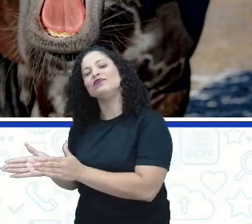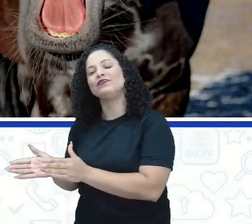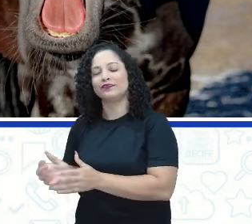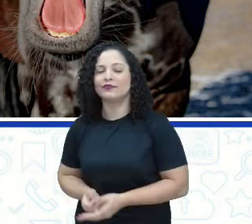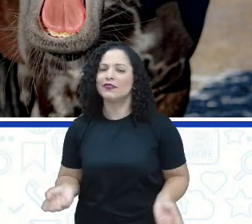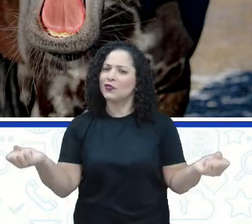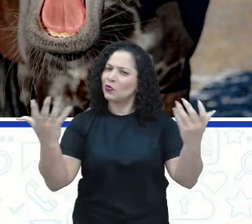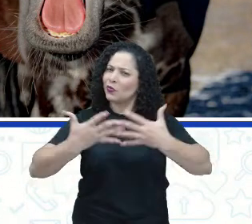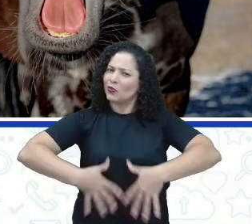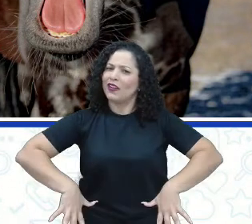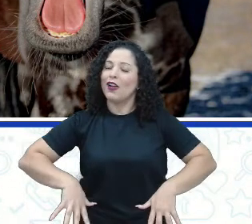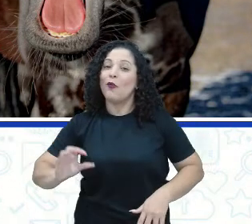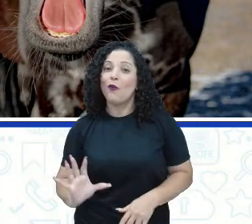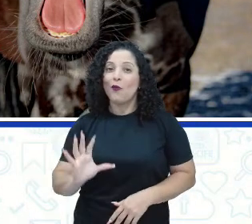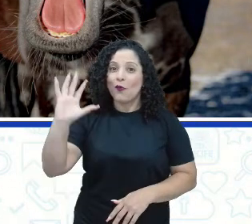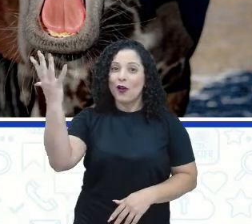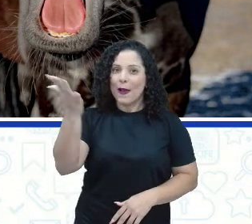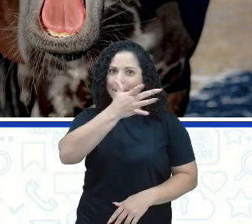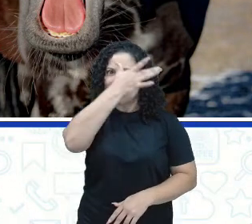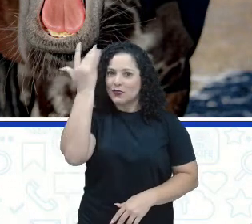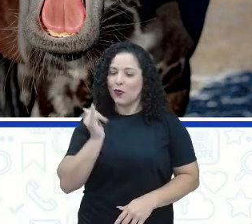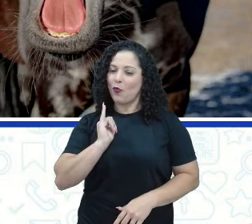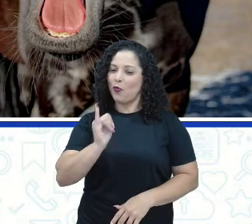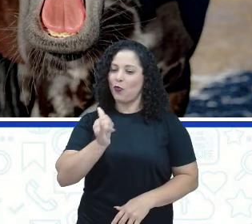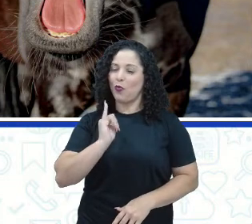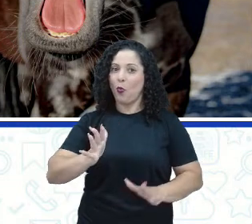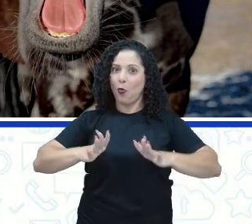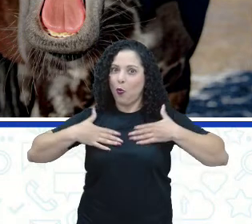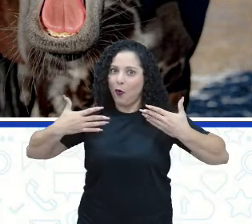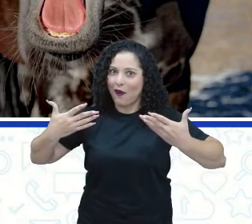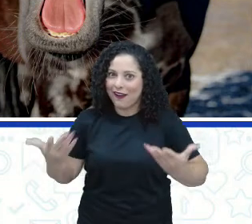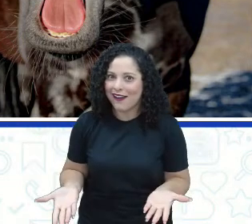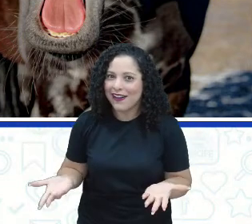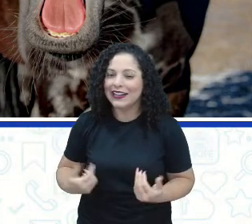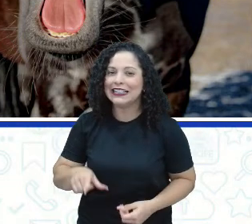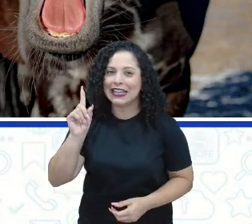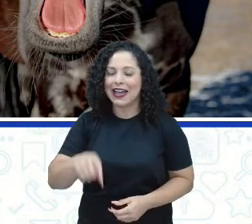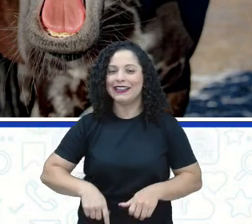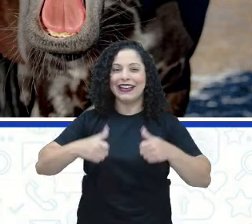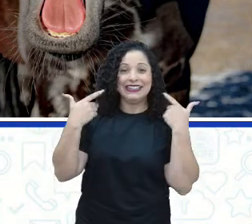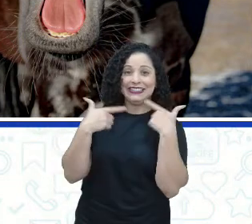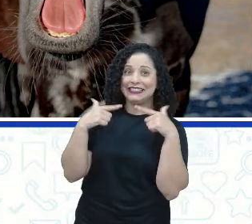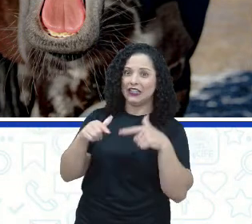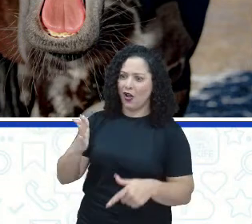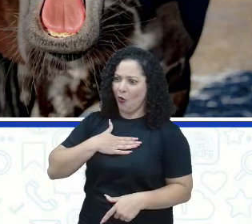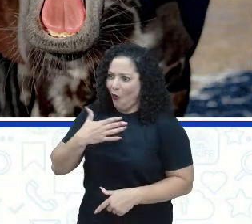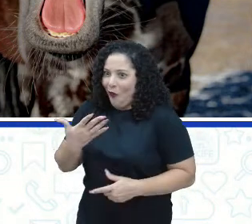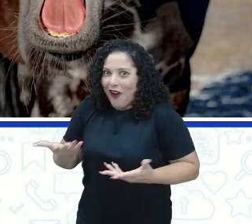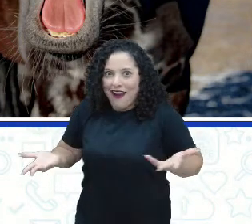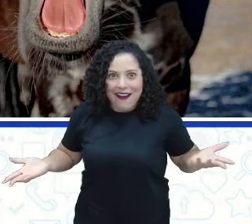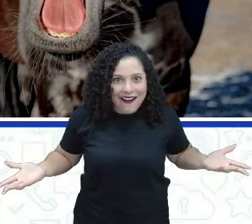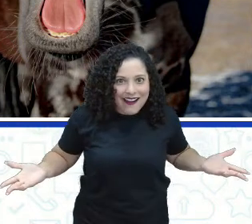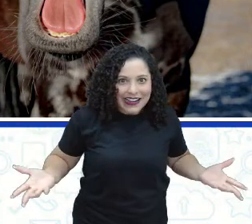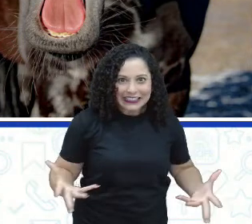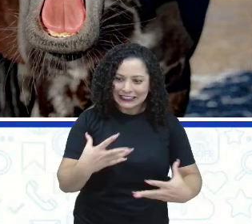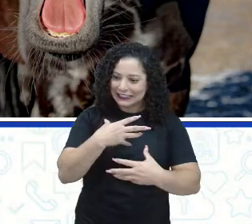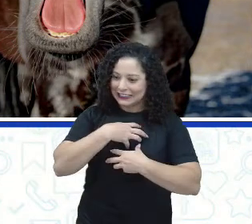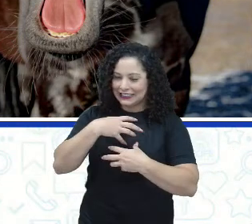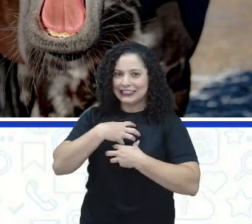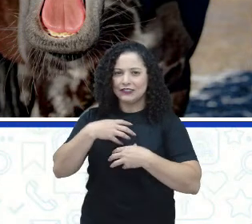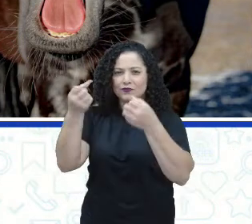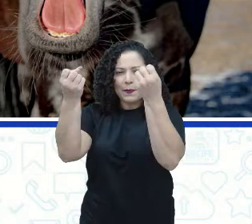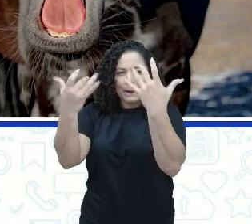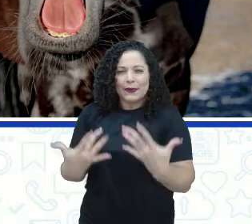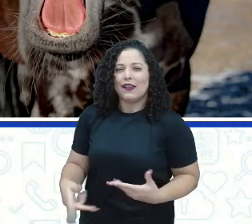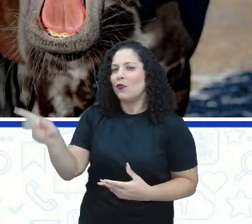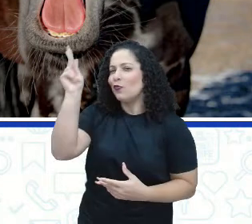que surpreendem o interlocutor. E a graça está justamente nessa surpresa, né? Ela relata uma